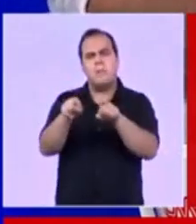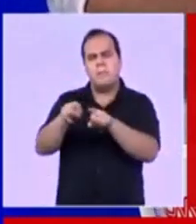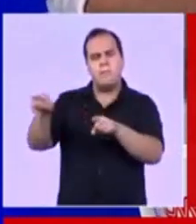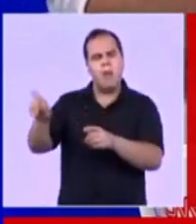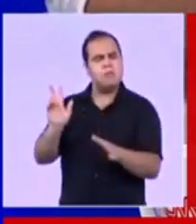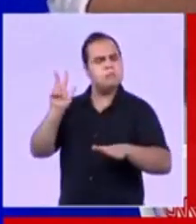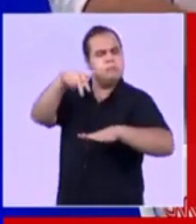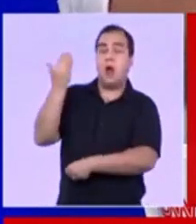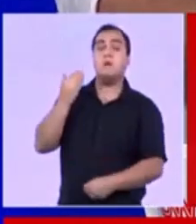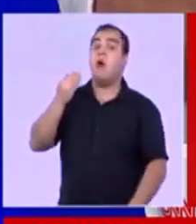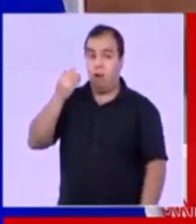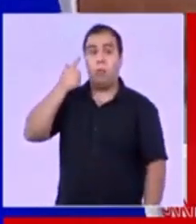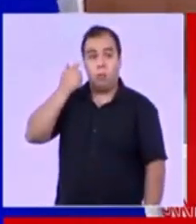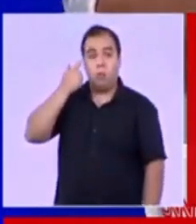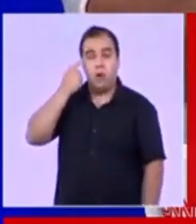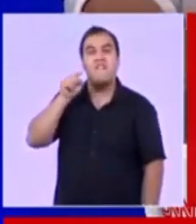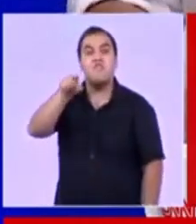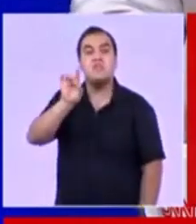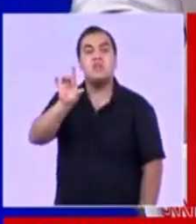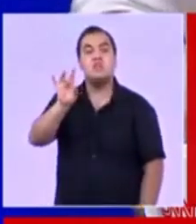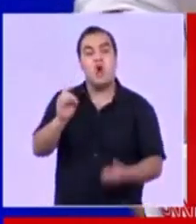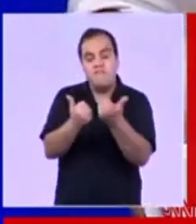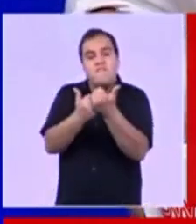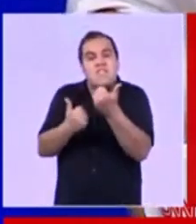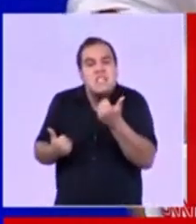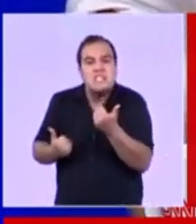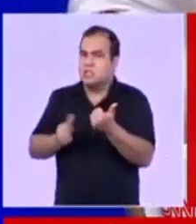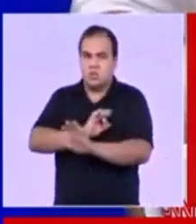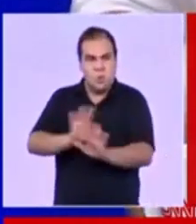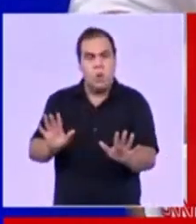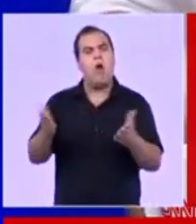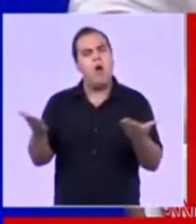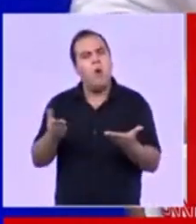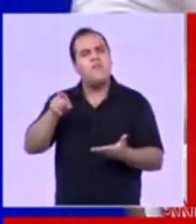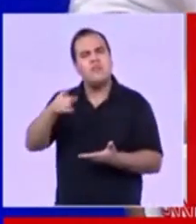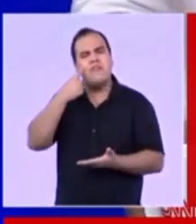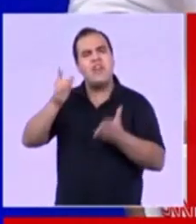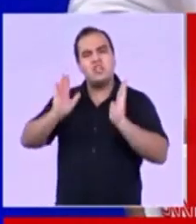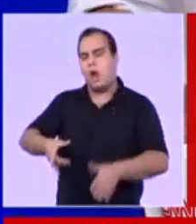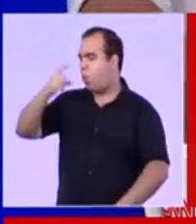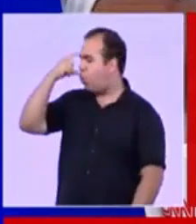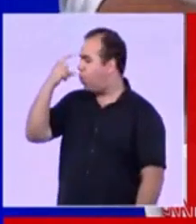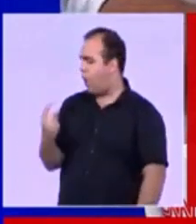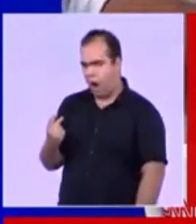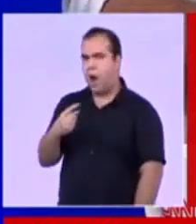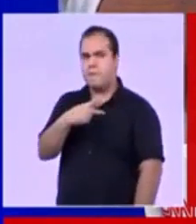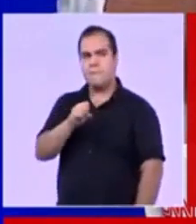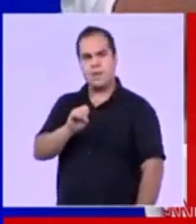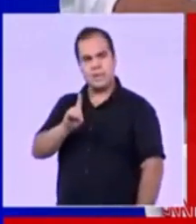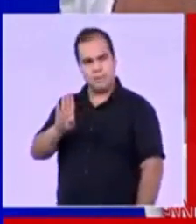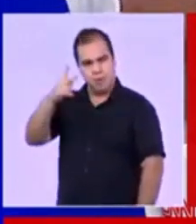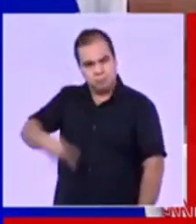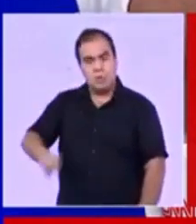Paulo possa se posicionar sobre isso o João Dória seguindo uma tradição que é muito conhecida dos Tucanos do PSDB na cidade